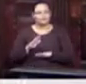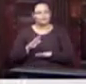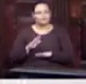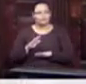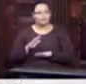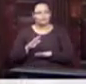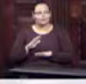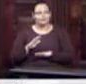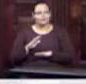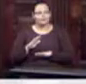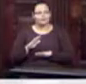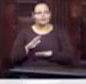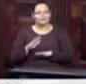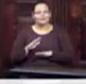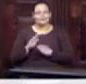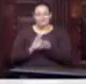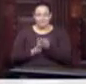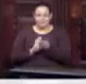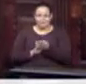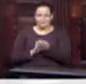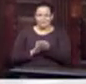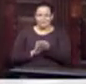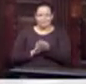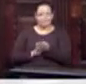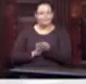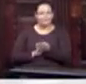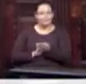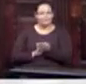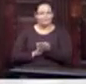prestar uma homenagem